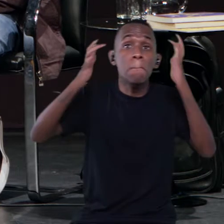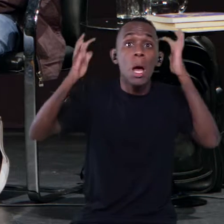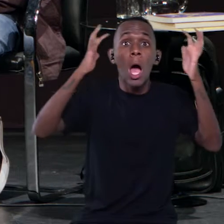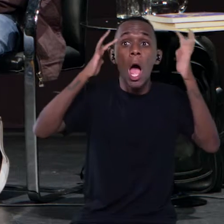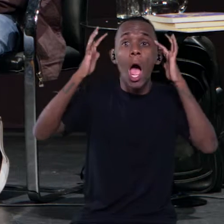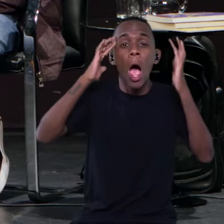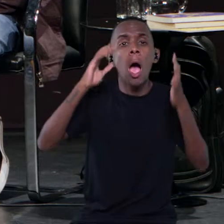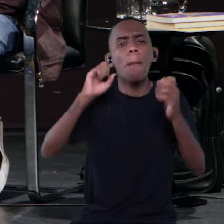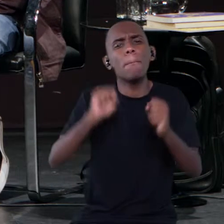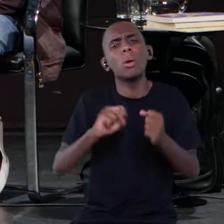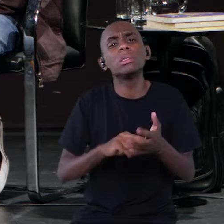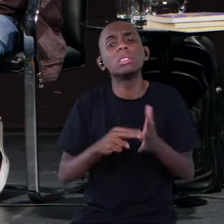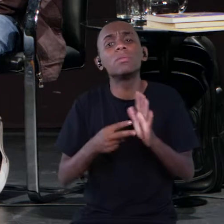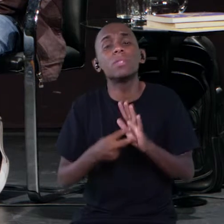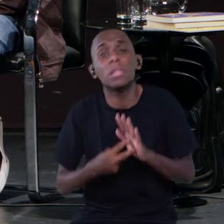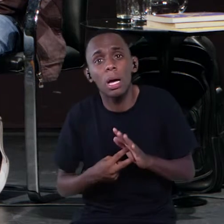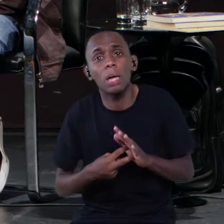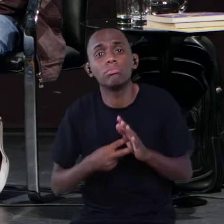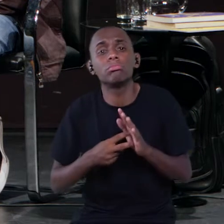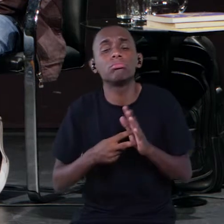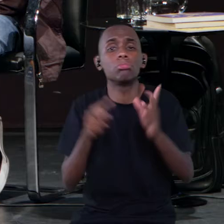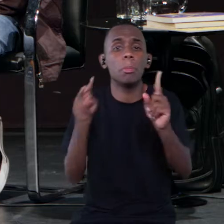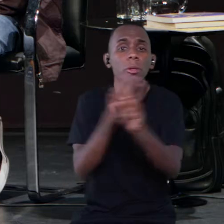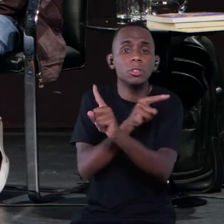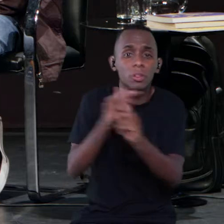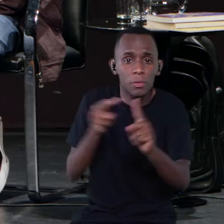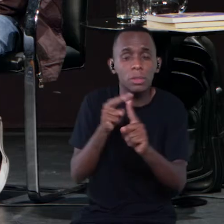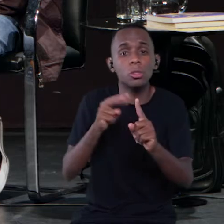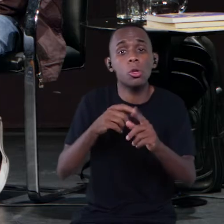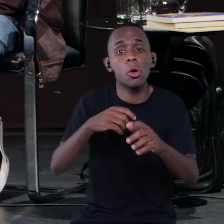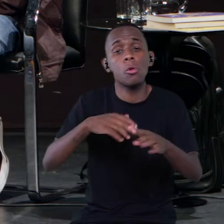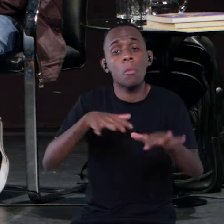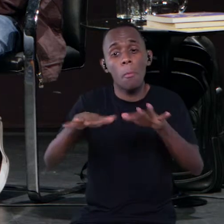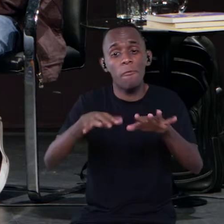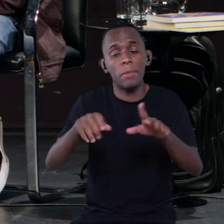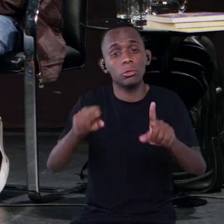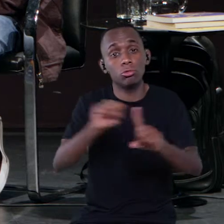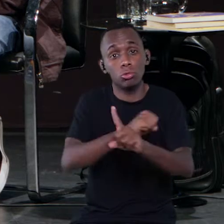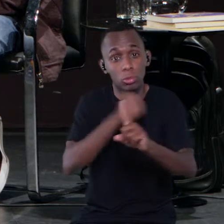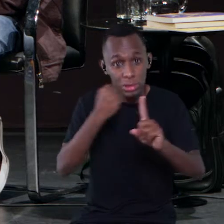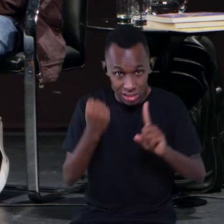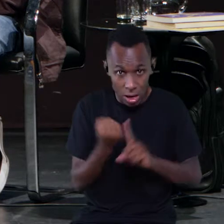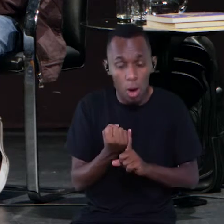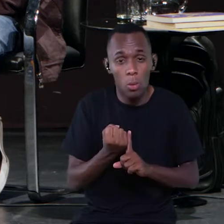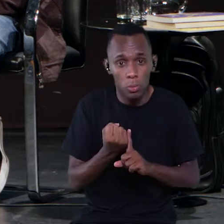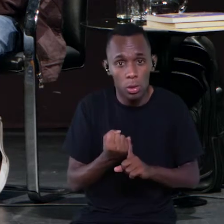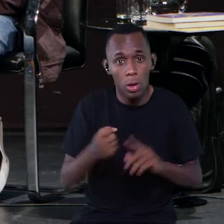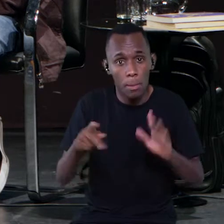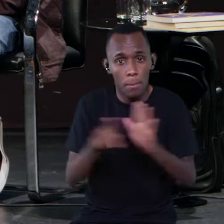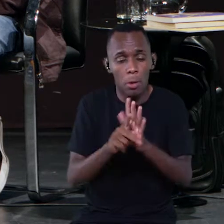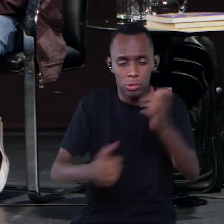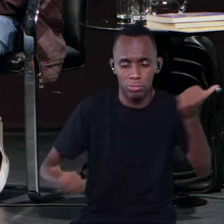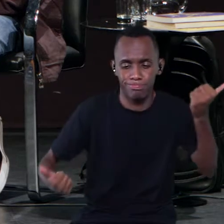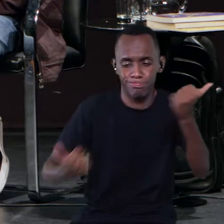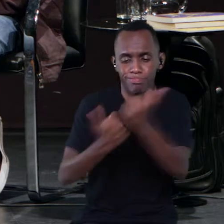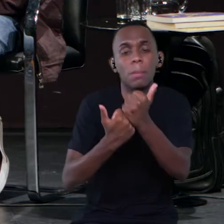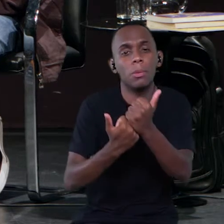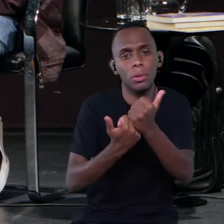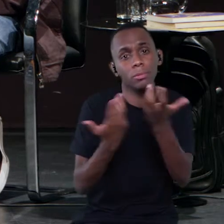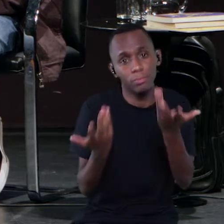interpretada à luz dos movimentos sociais, até, em certa medida,